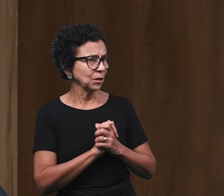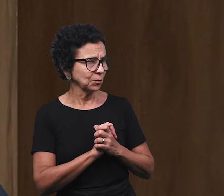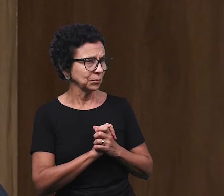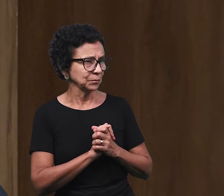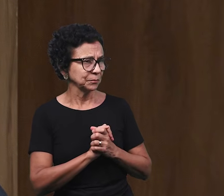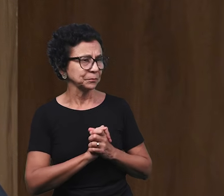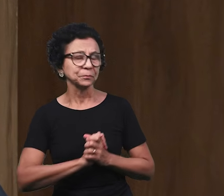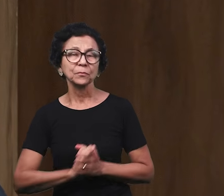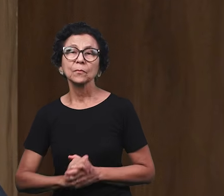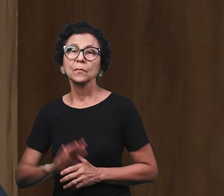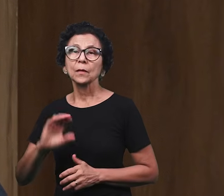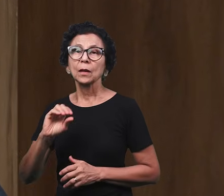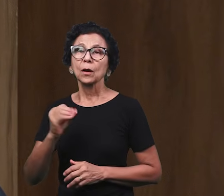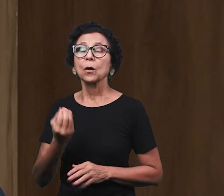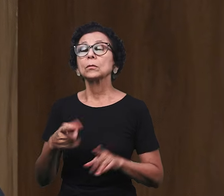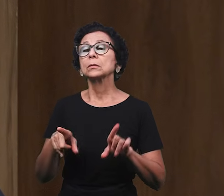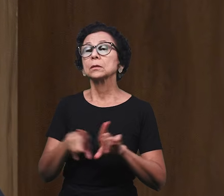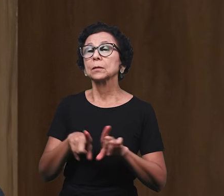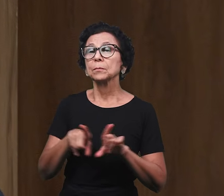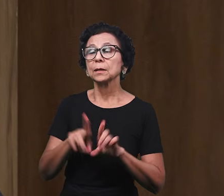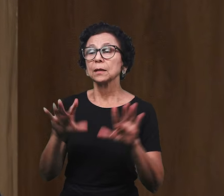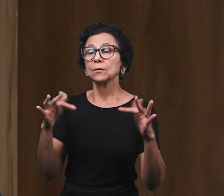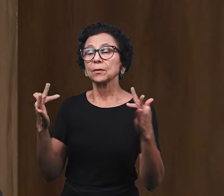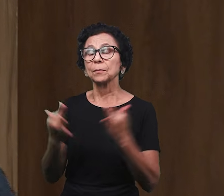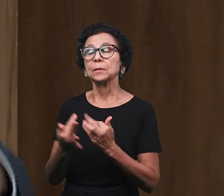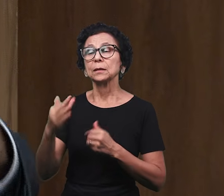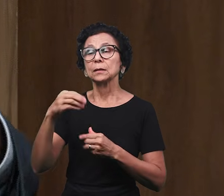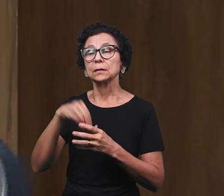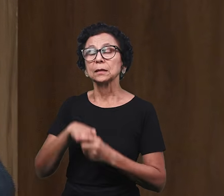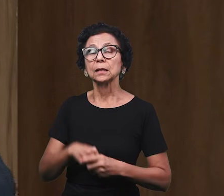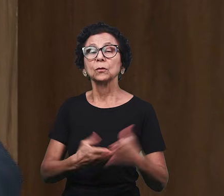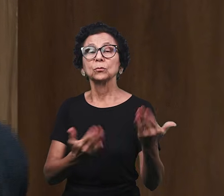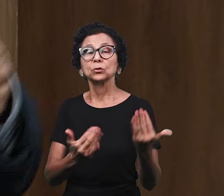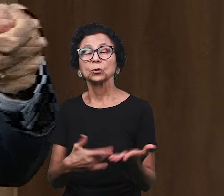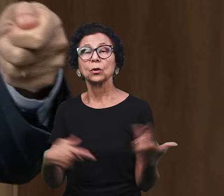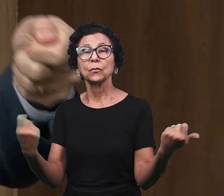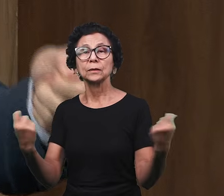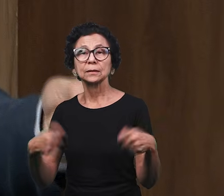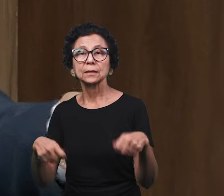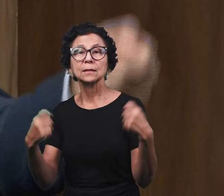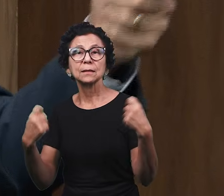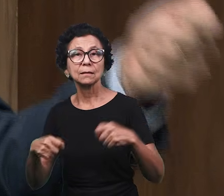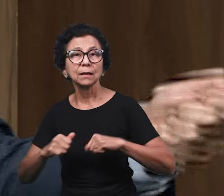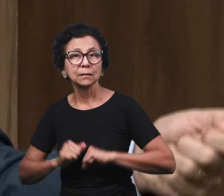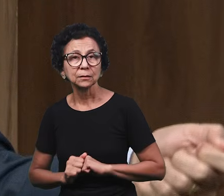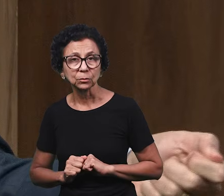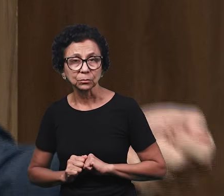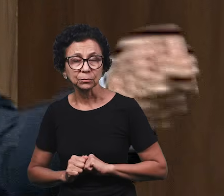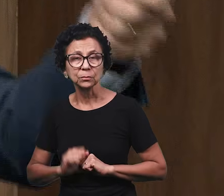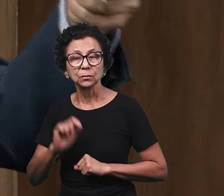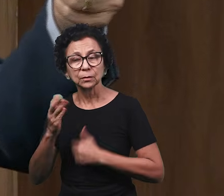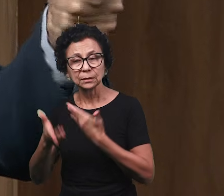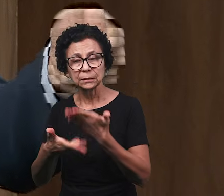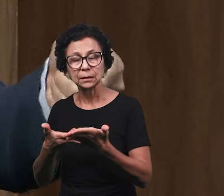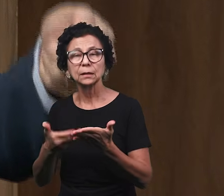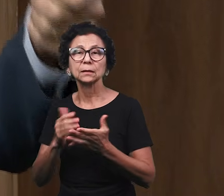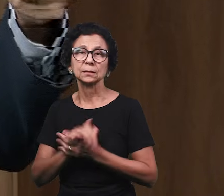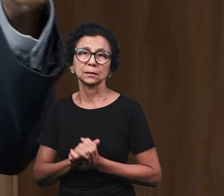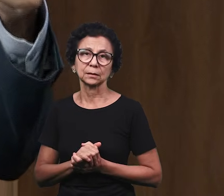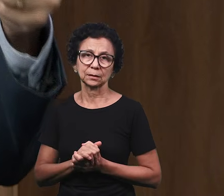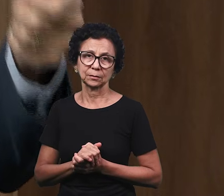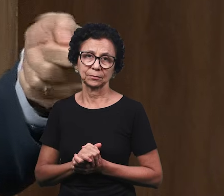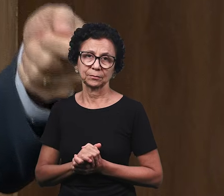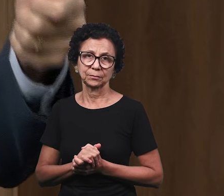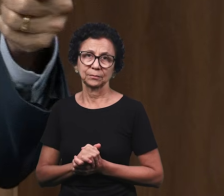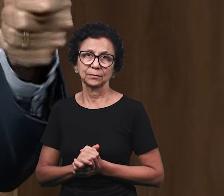que muitas vezes uma família, um jovem está passando necessidades, problemas, e nós vamos lá assistir, cantar um louvor, e Deus,